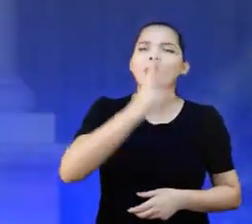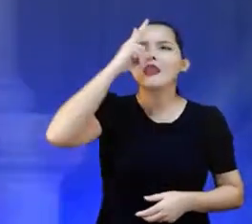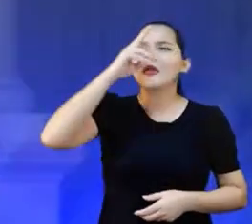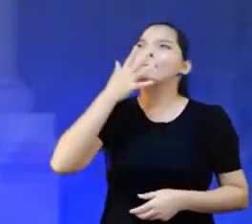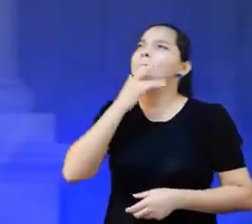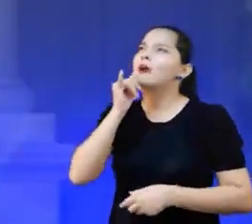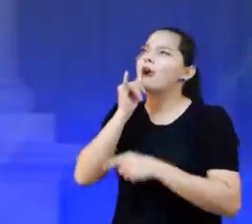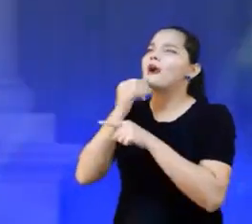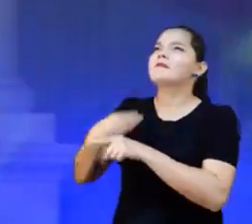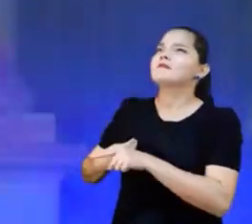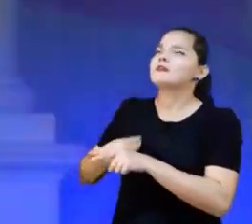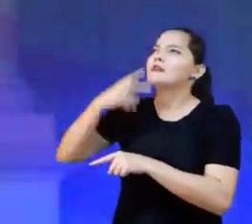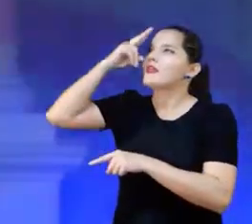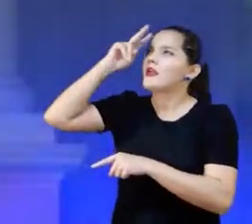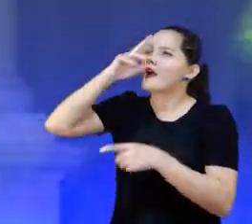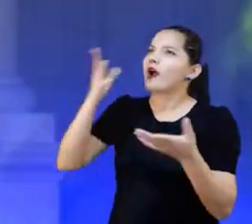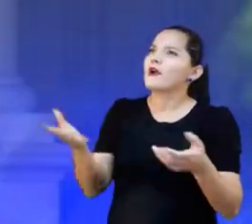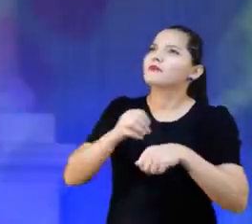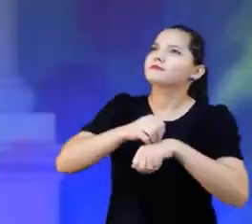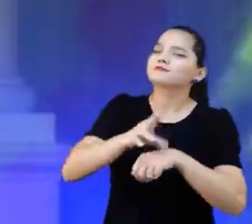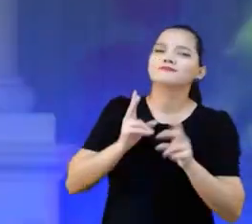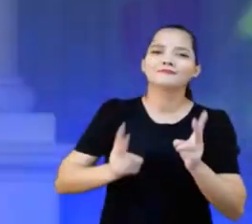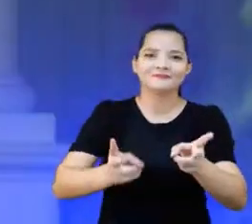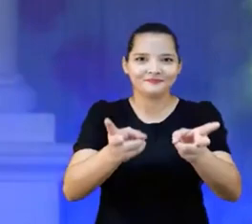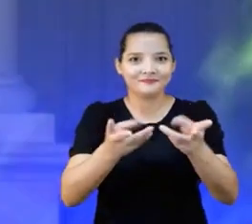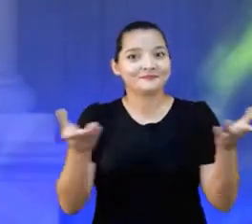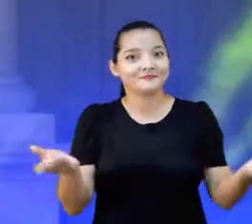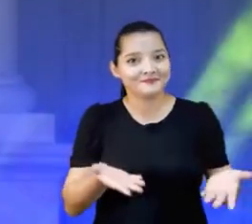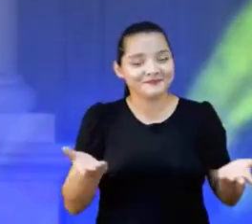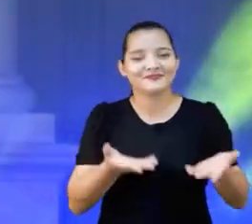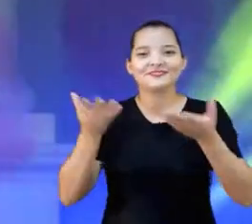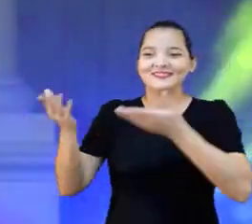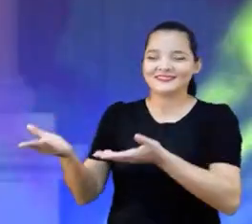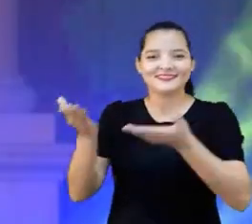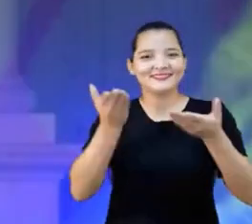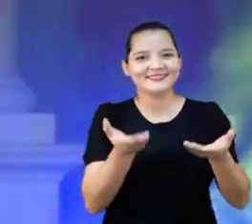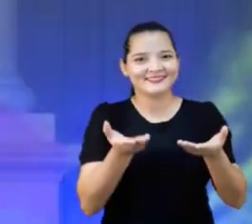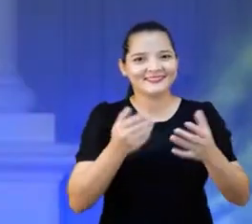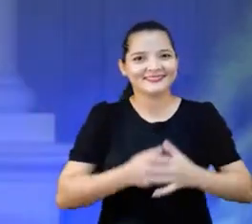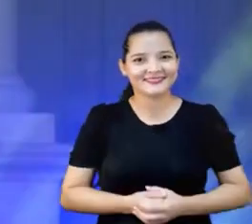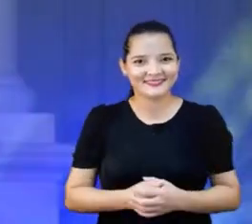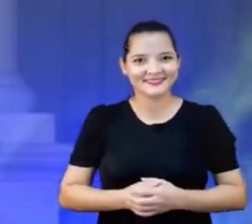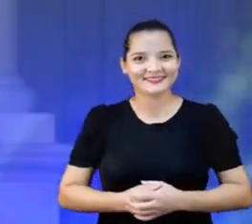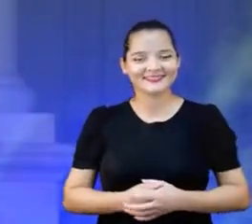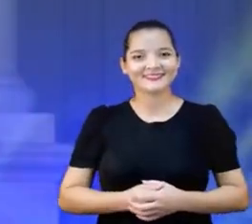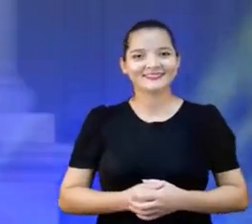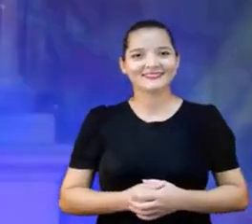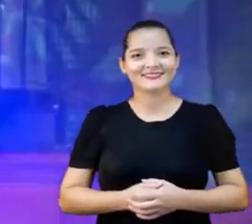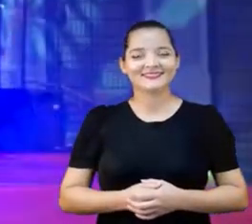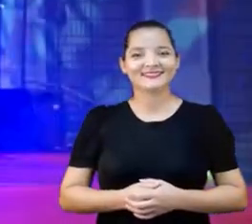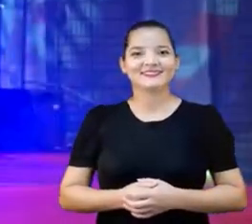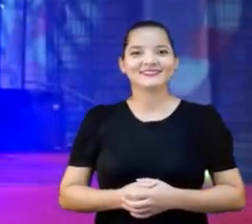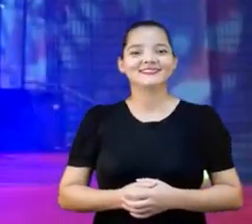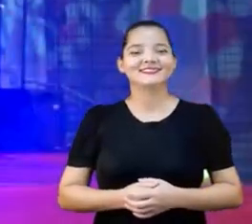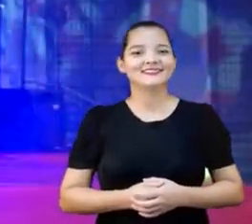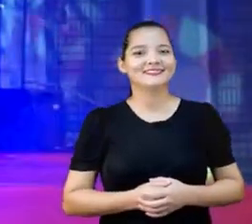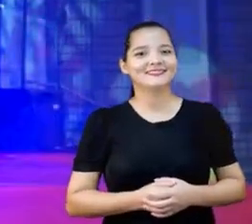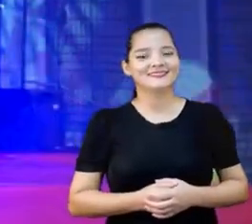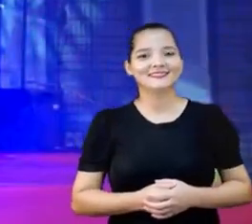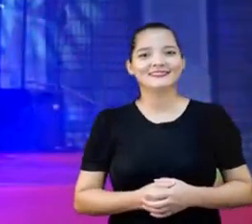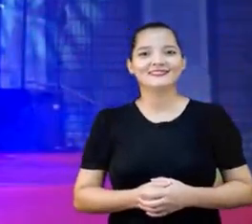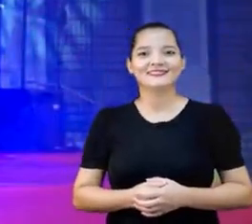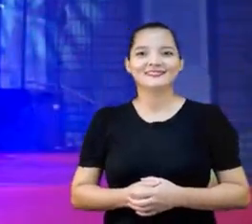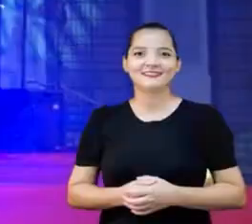pai e incluir novos compositores em seu repertório. Com vocês, Vanique Belchior.